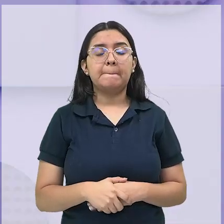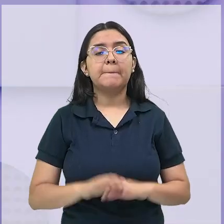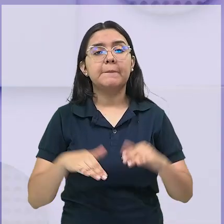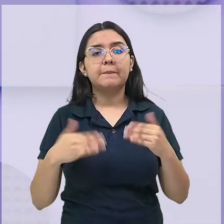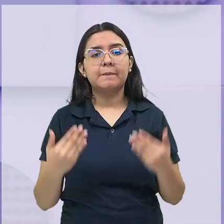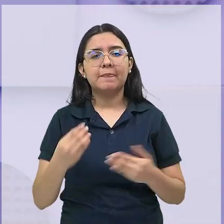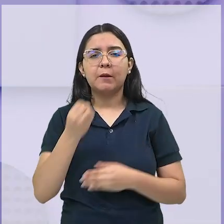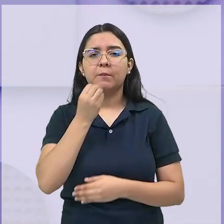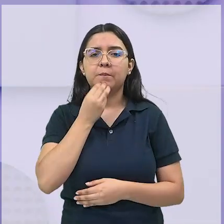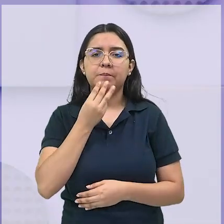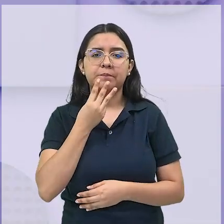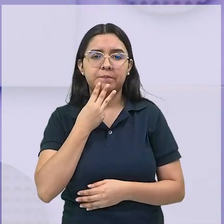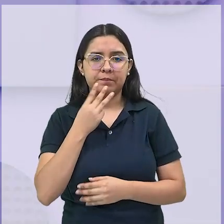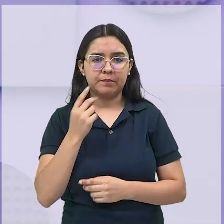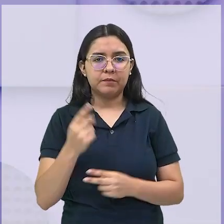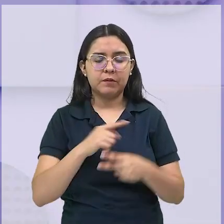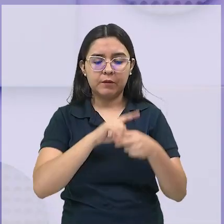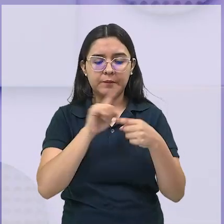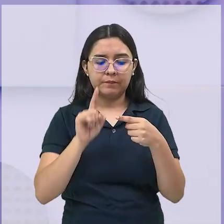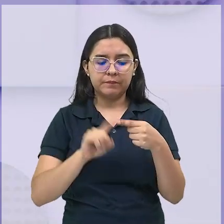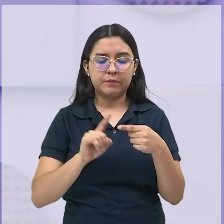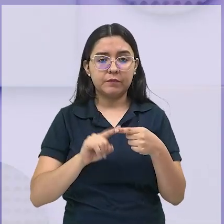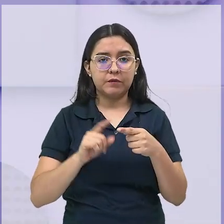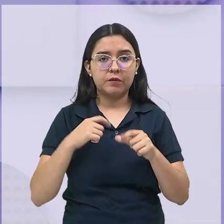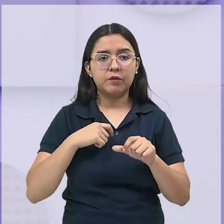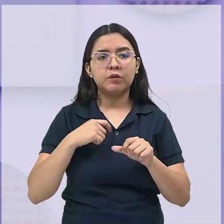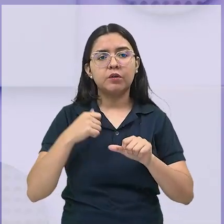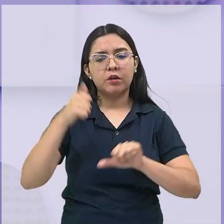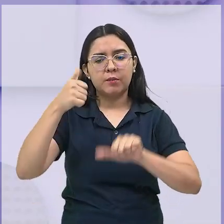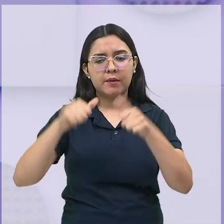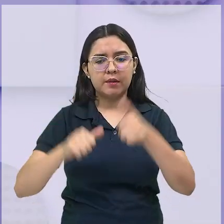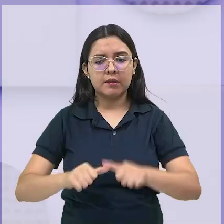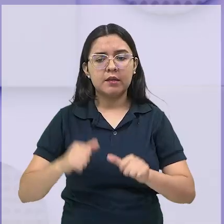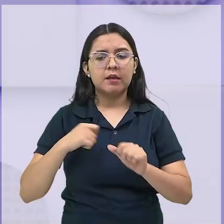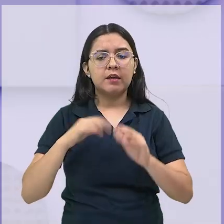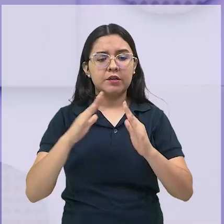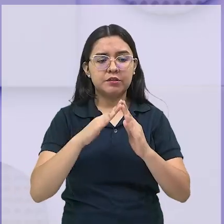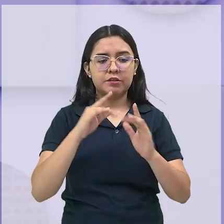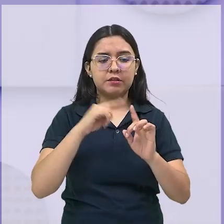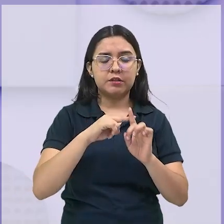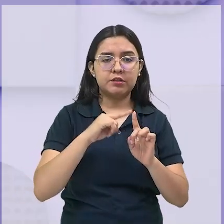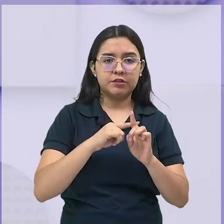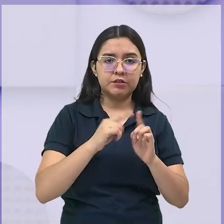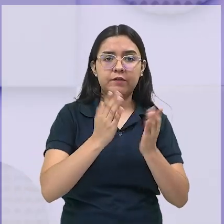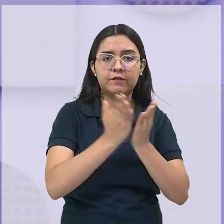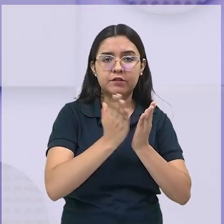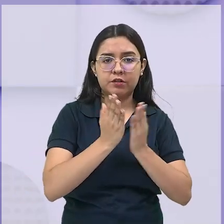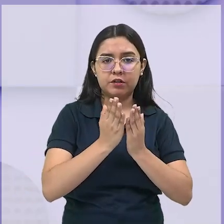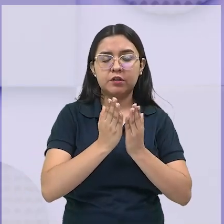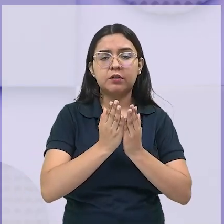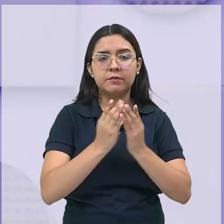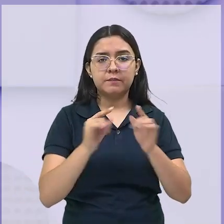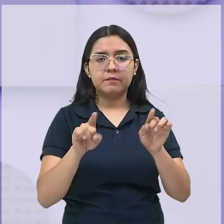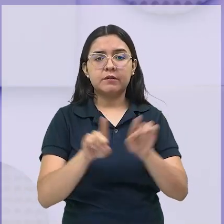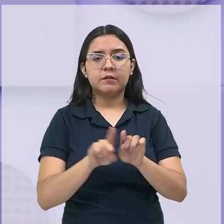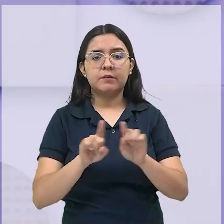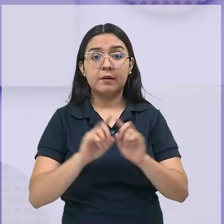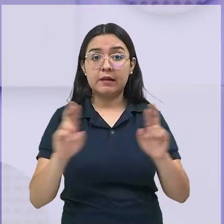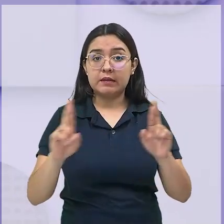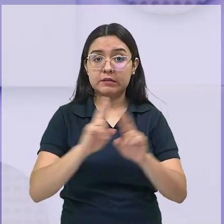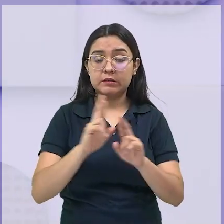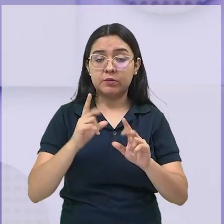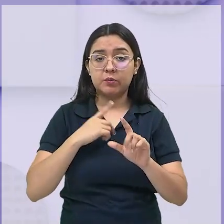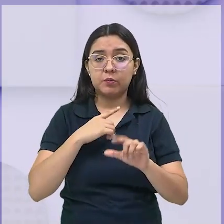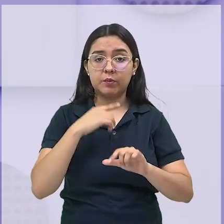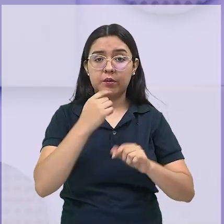Então, o Weber ele colocou duas situações. Um estudo de caso das igrejas evangélicas protestantes e a relação dela com a economia e